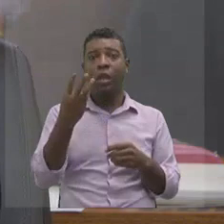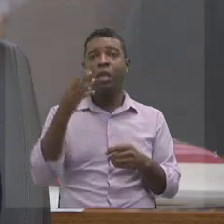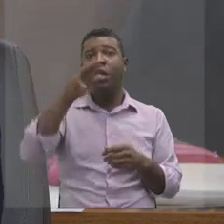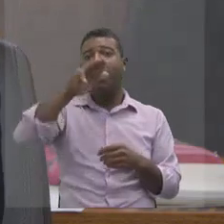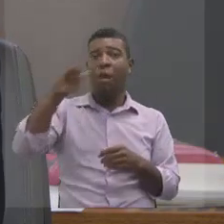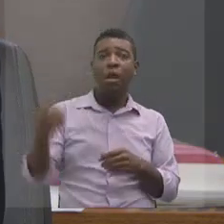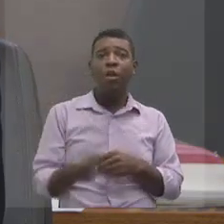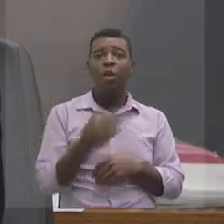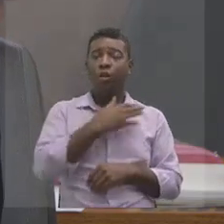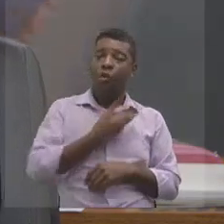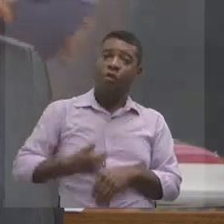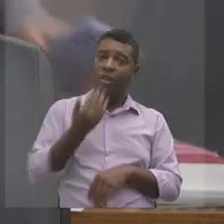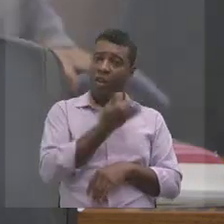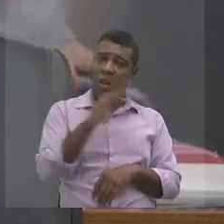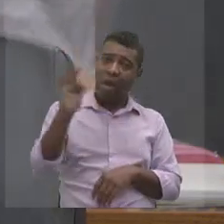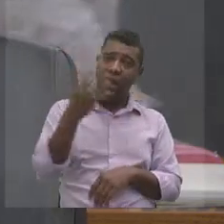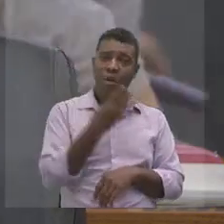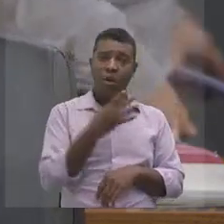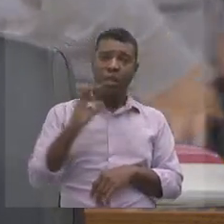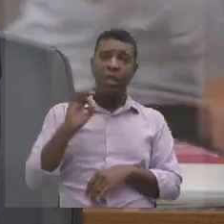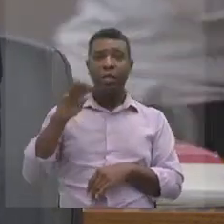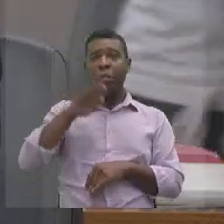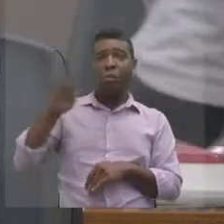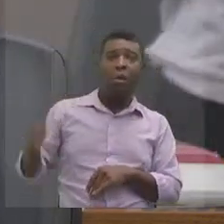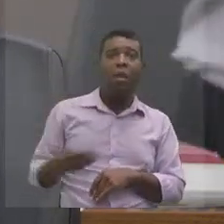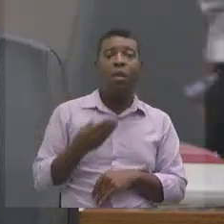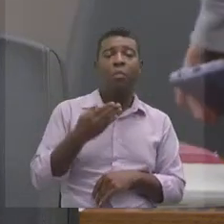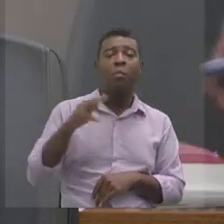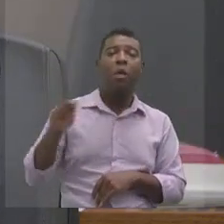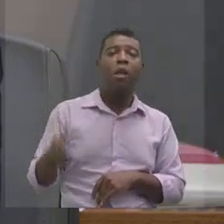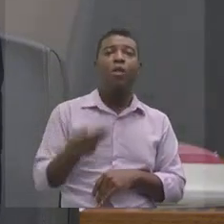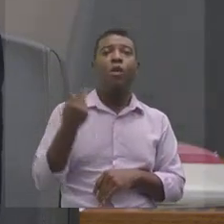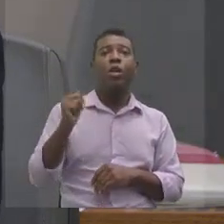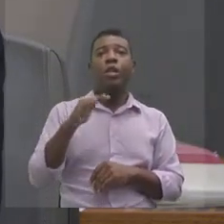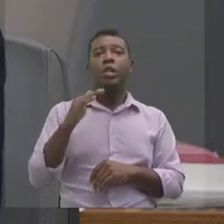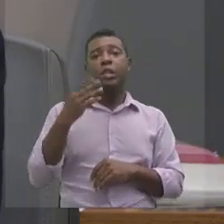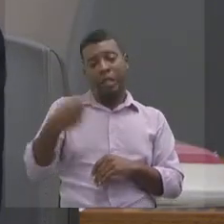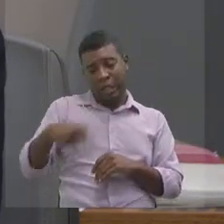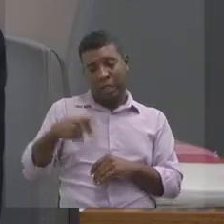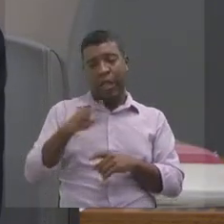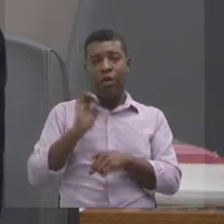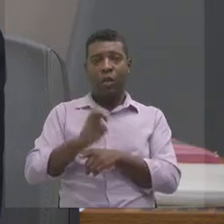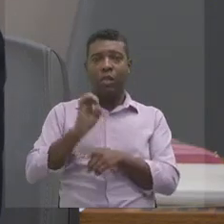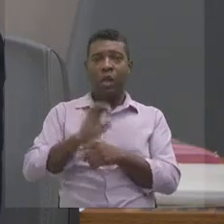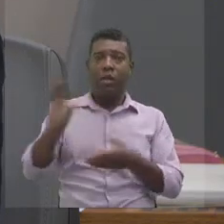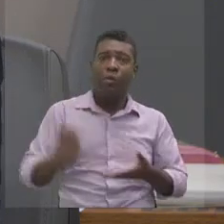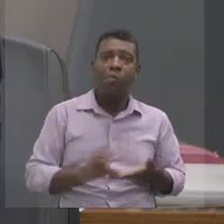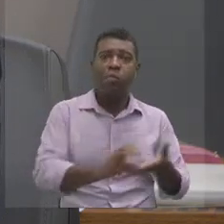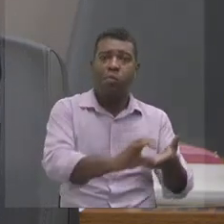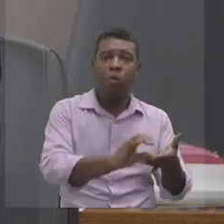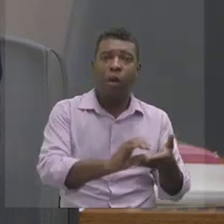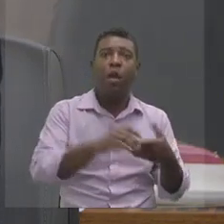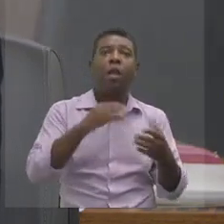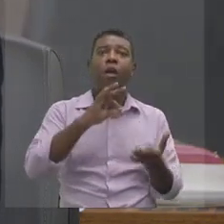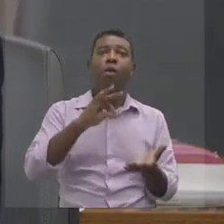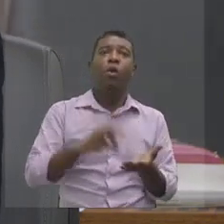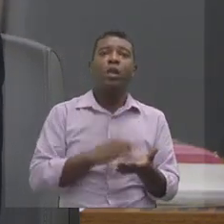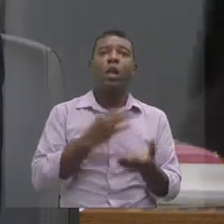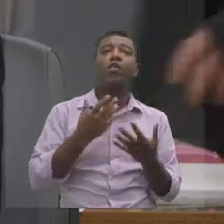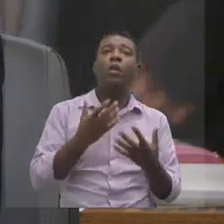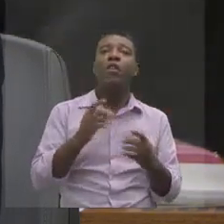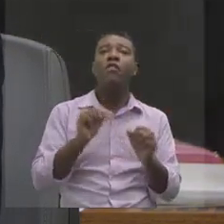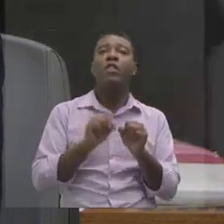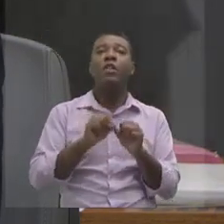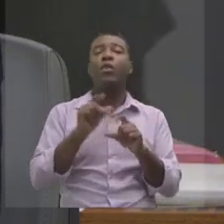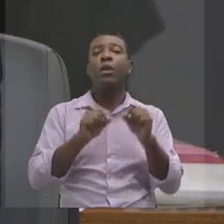400 milhões de recursos do estado é importante dizer também que o contrato ele busca endereçar investimentos